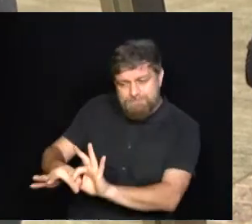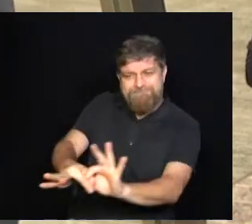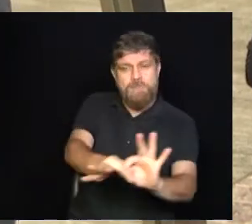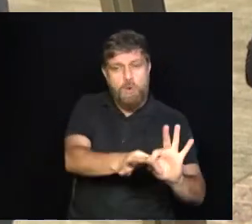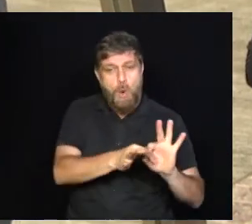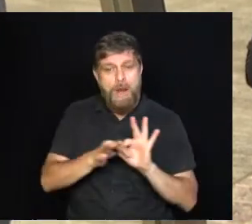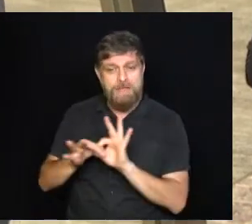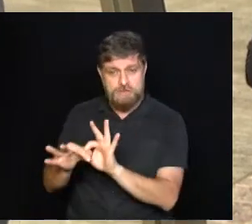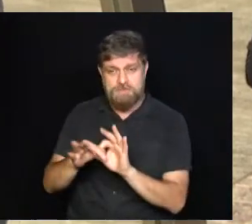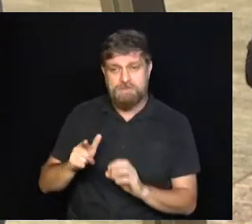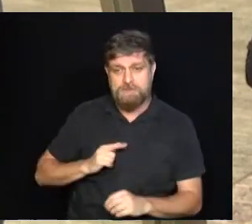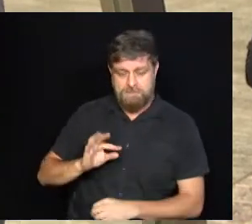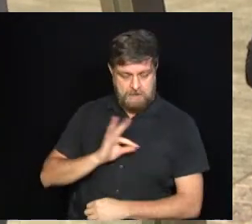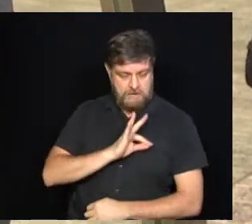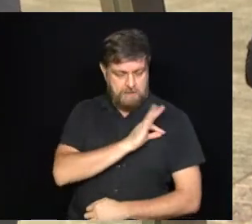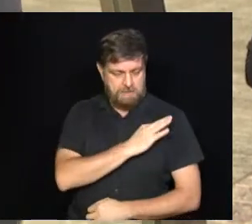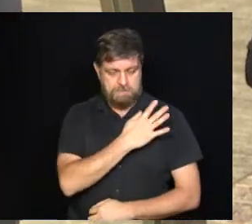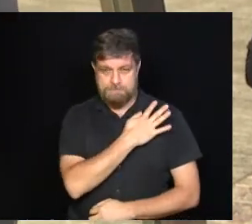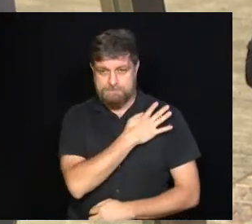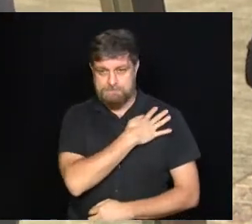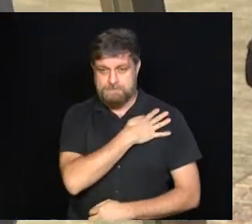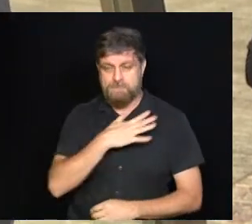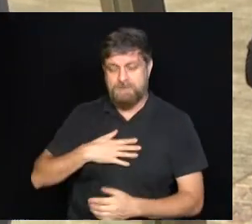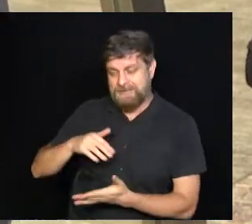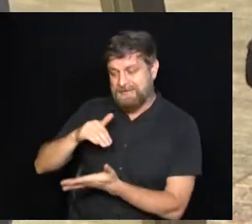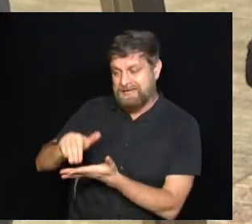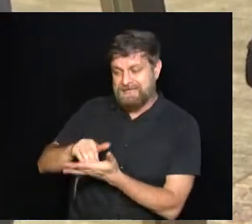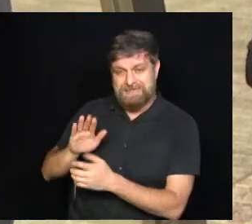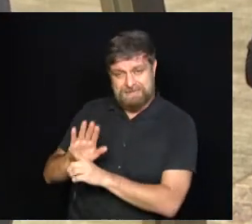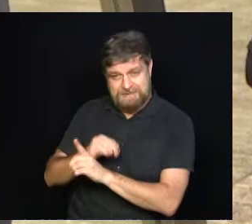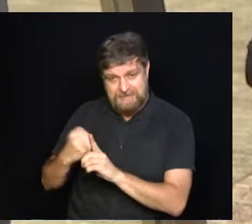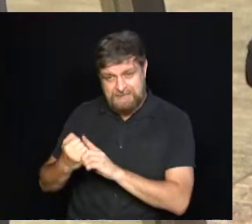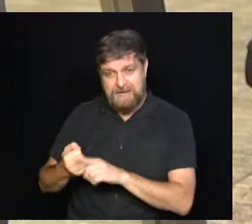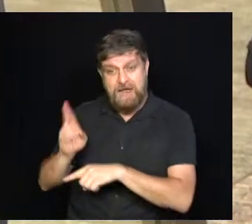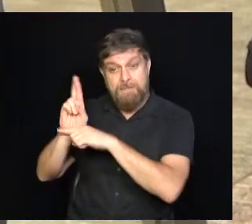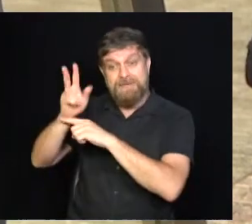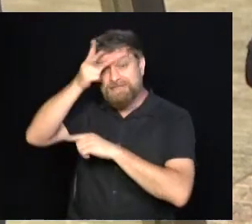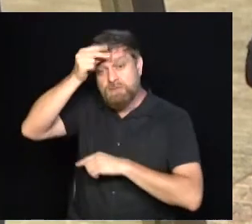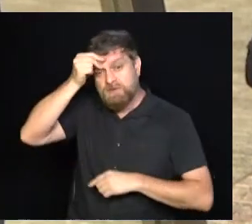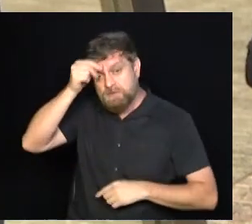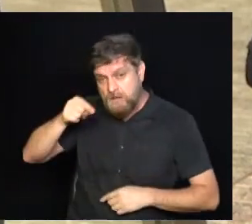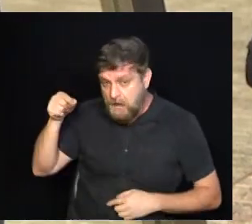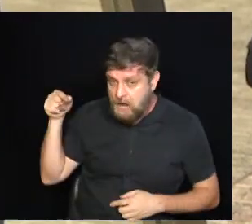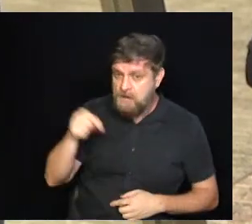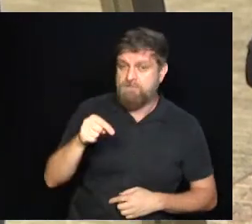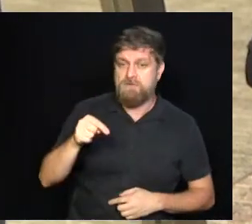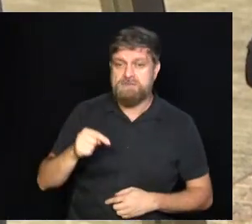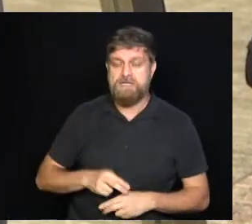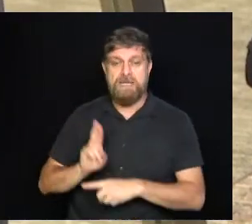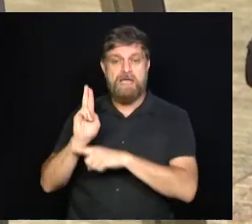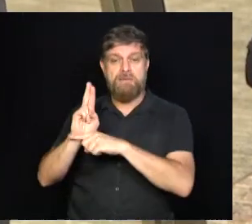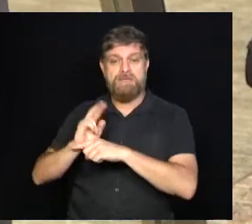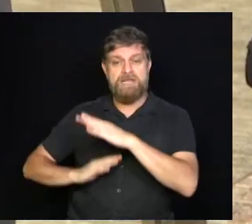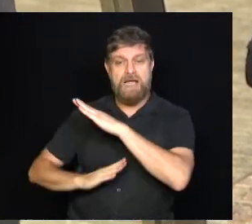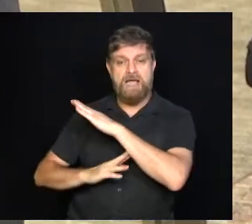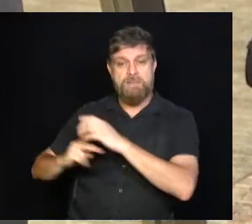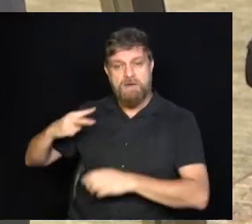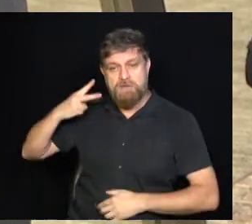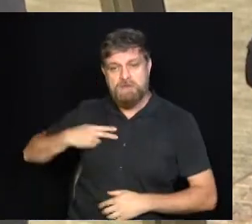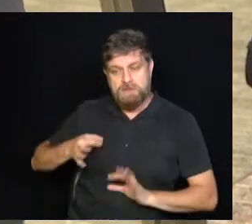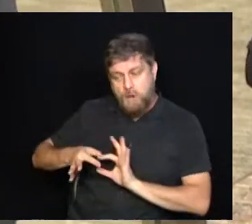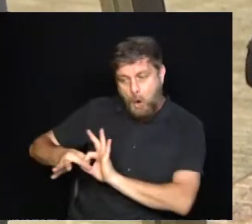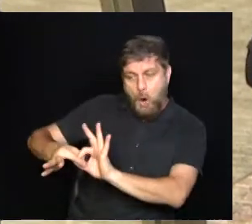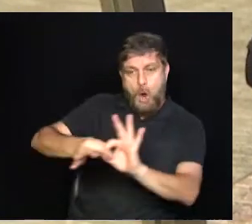recebeu aí a comandante da guarda, a secretária aí representando o executivo e o senhor aqui do legislativo. É um trabalho que envolve todo